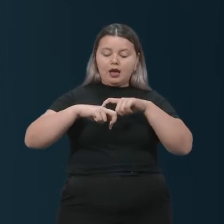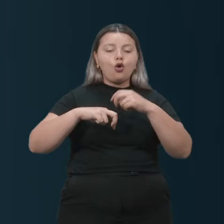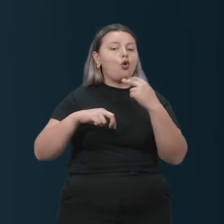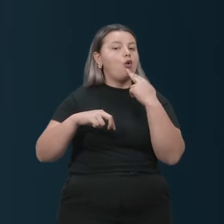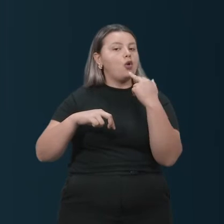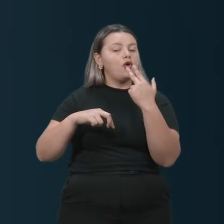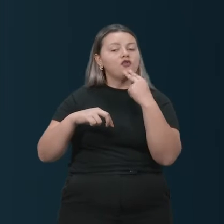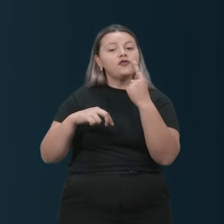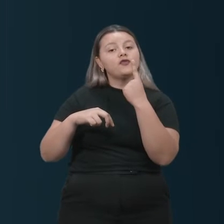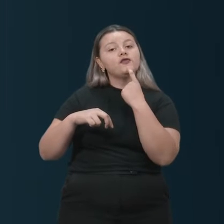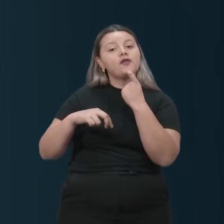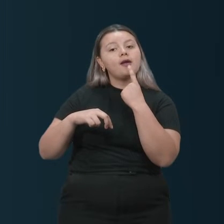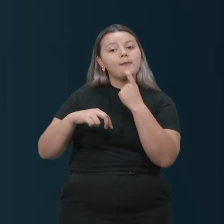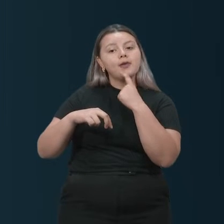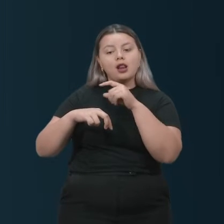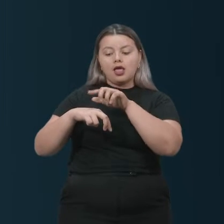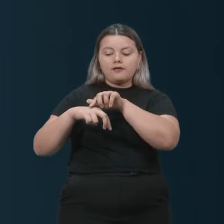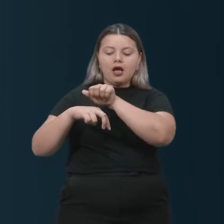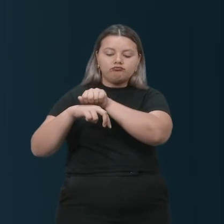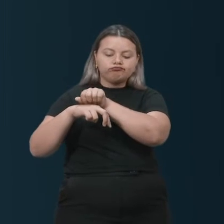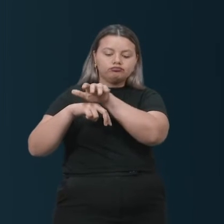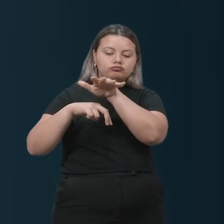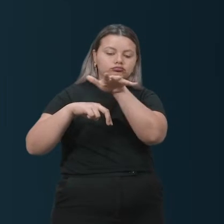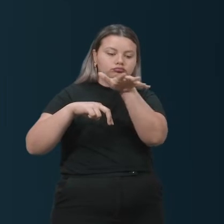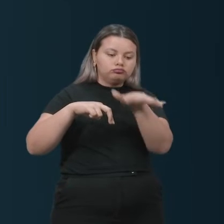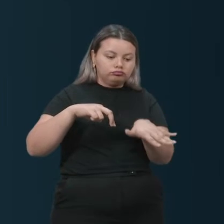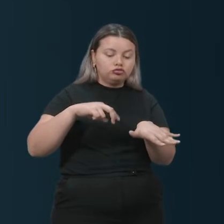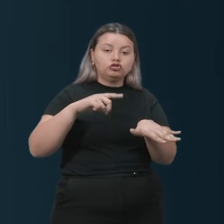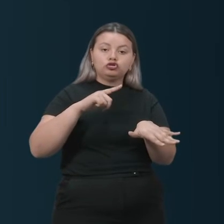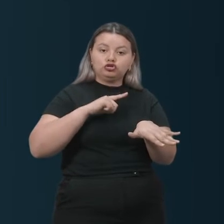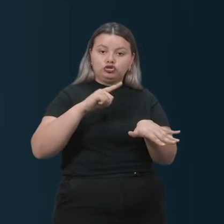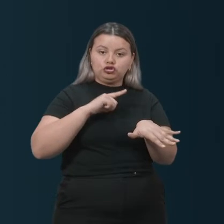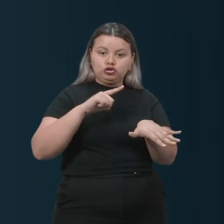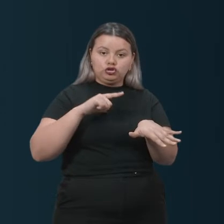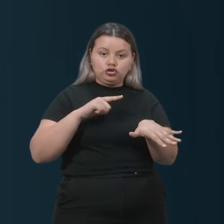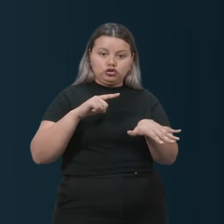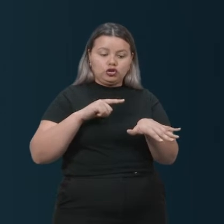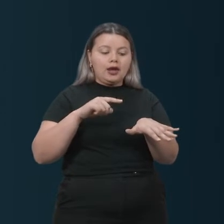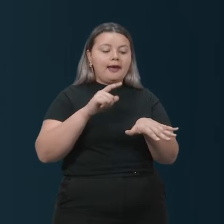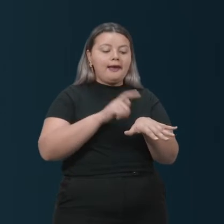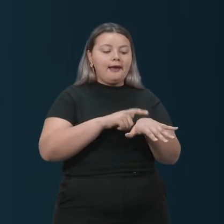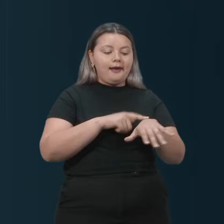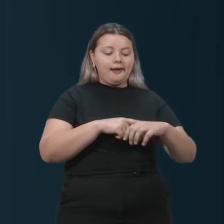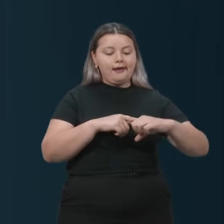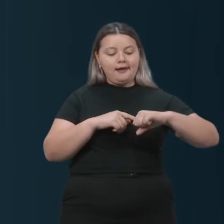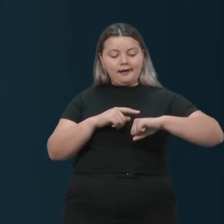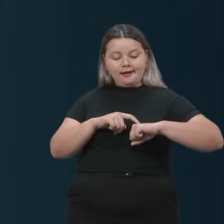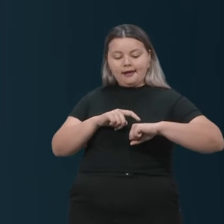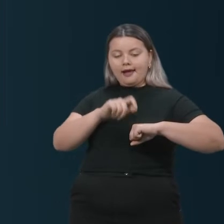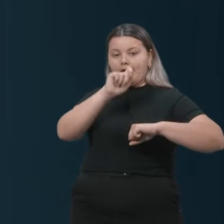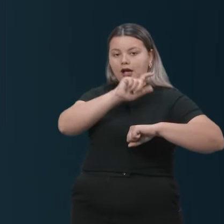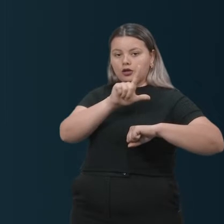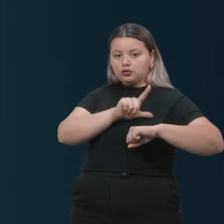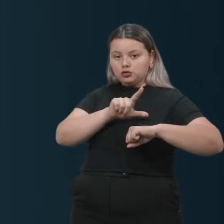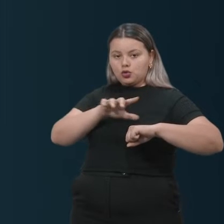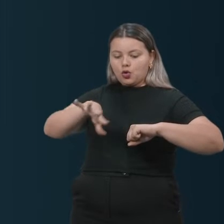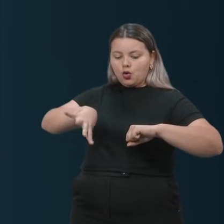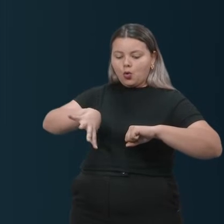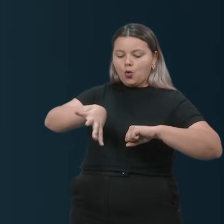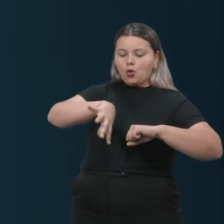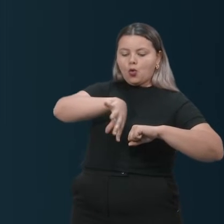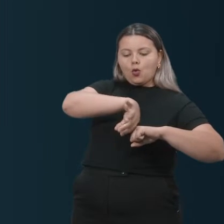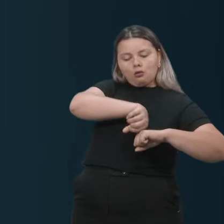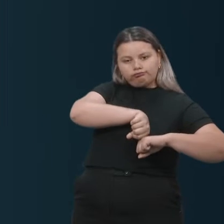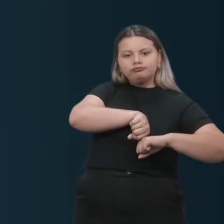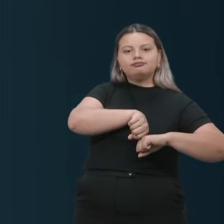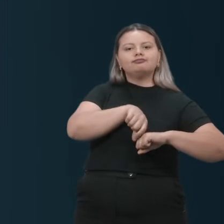que vai liberar neurotransmissores na sinapse, e esses neurotransmissores vão atuar no